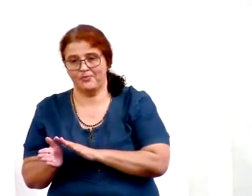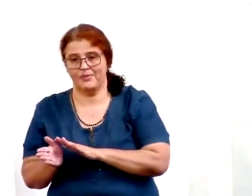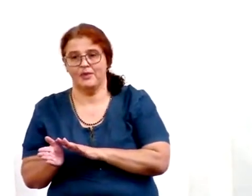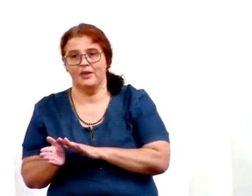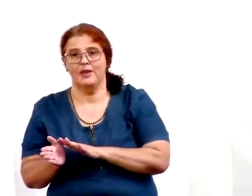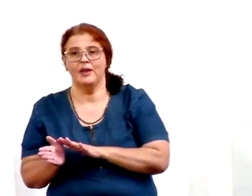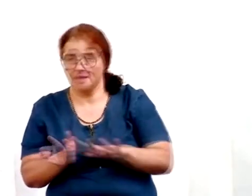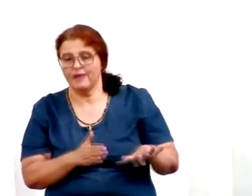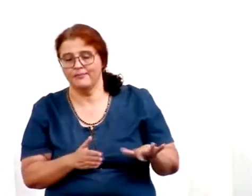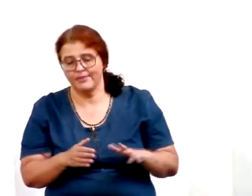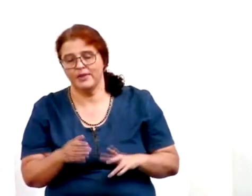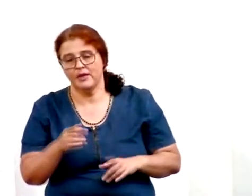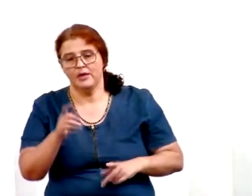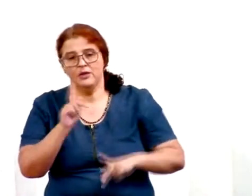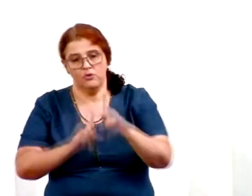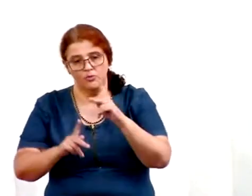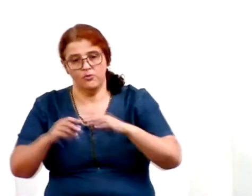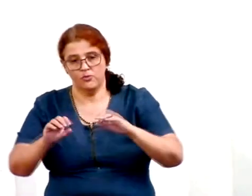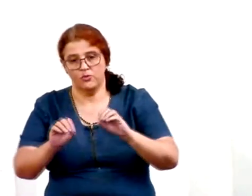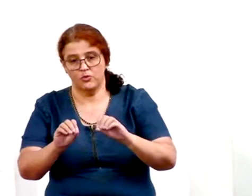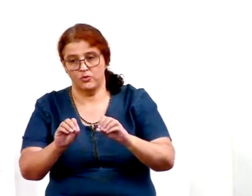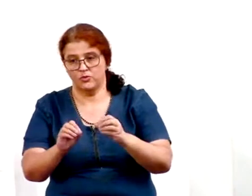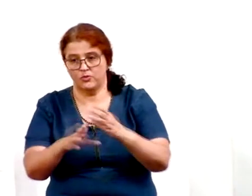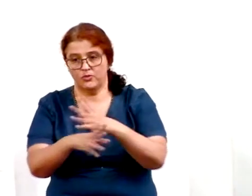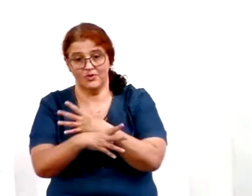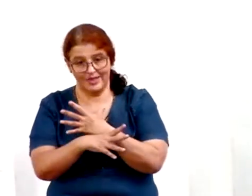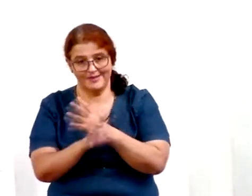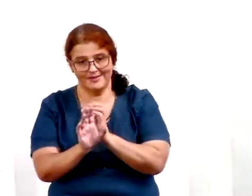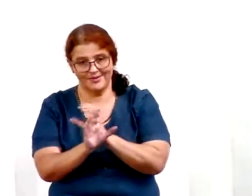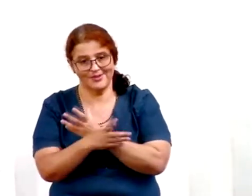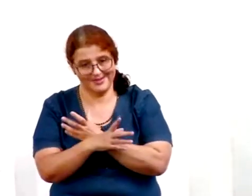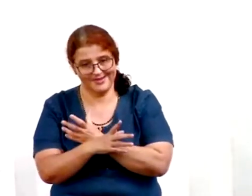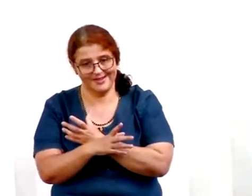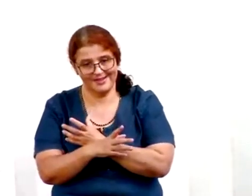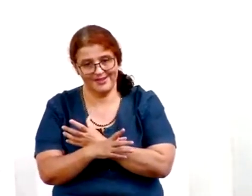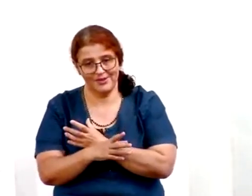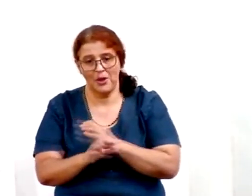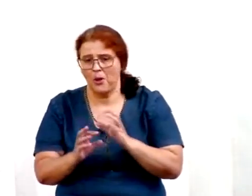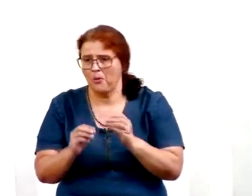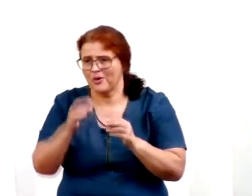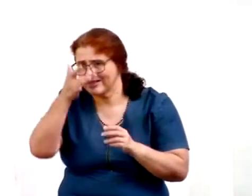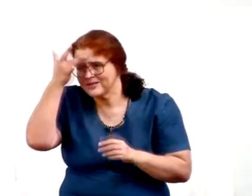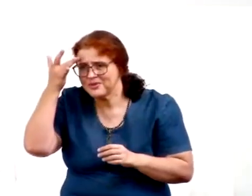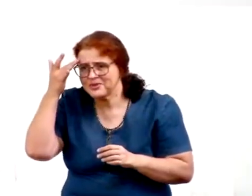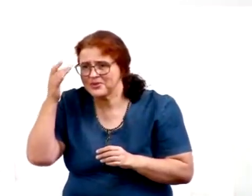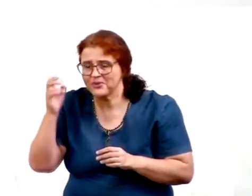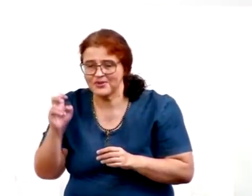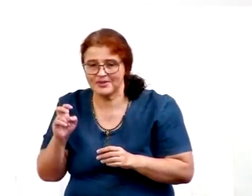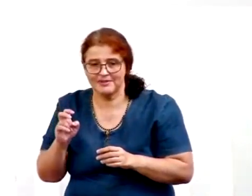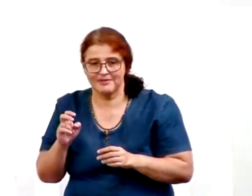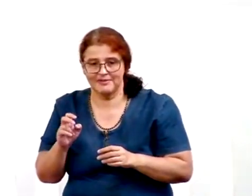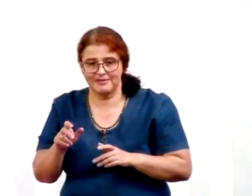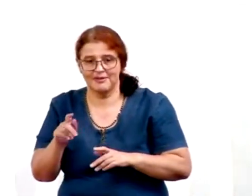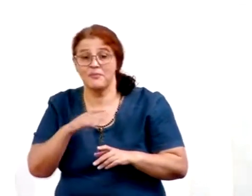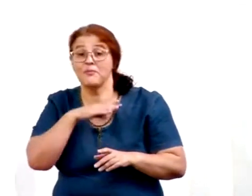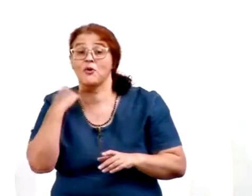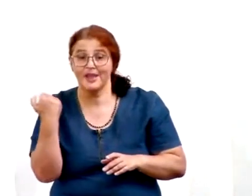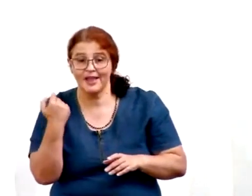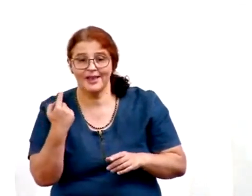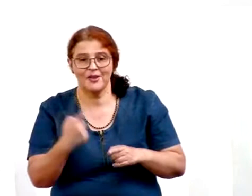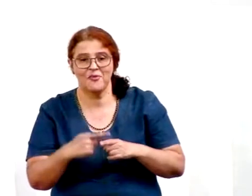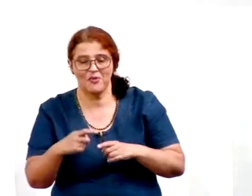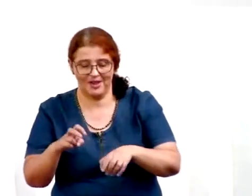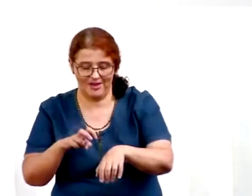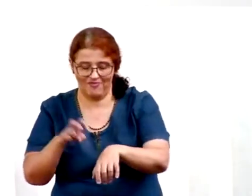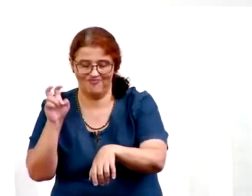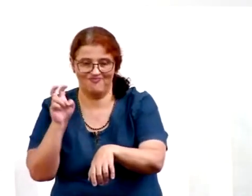murmuraram foram destruídos pelo exterminador. Este é o final de uma vida idolátrica.